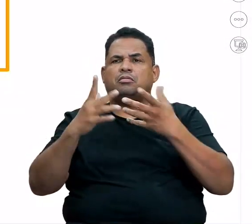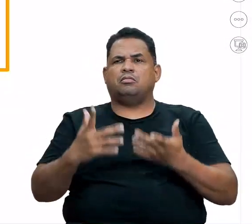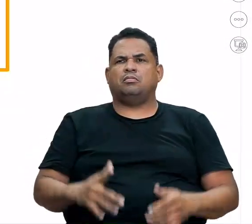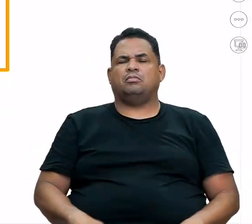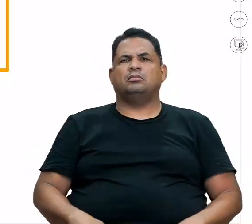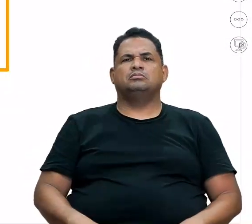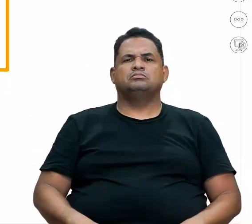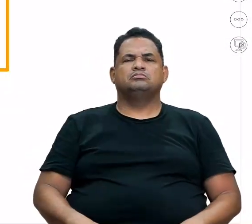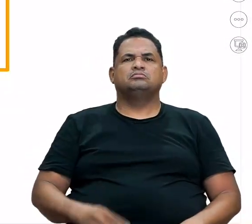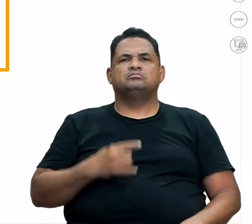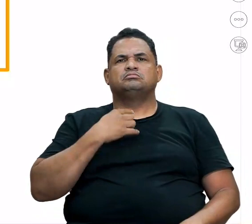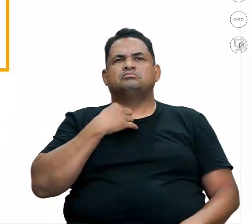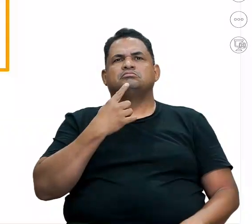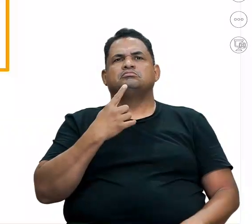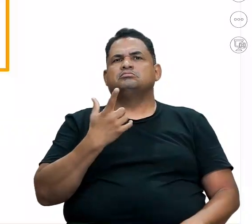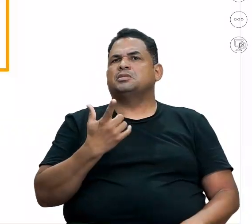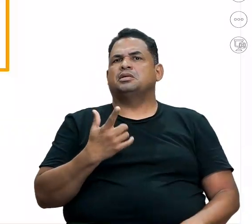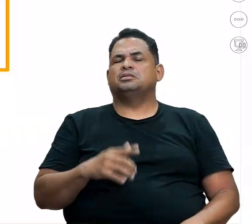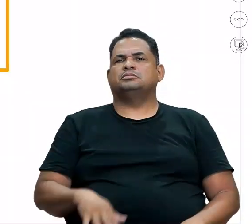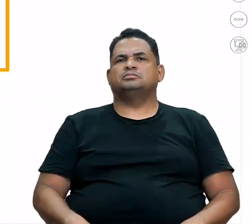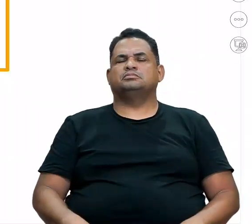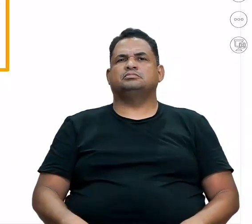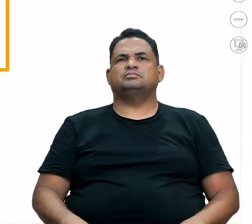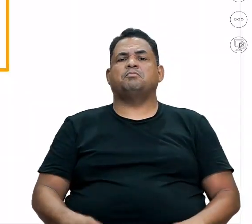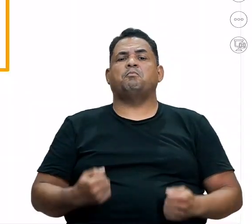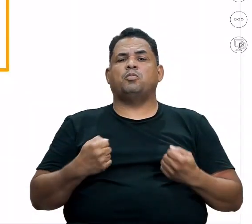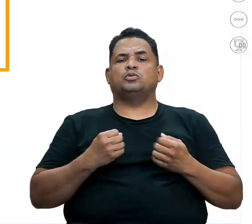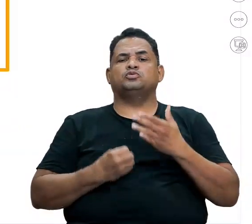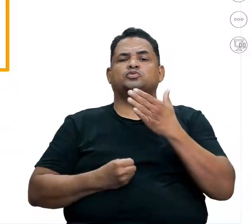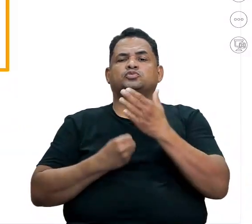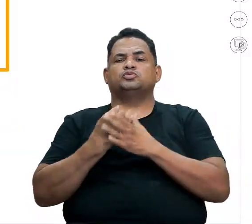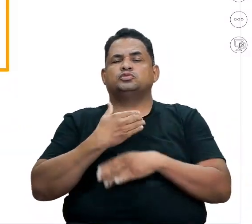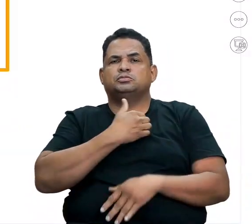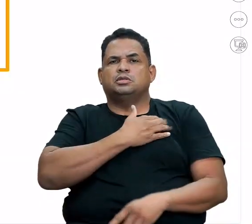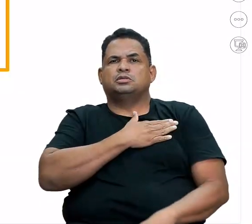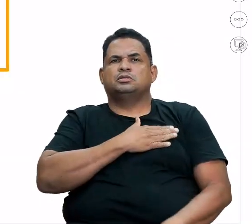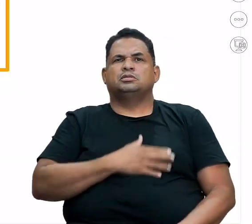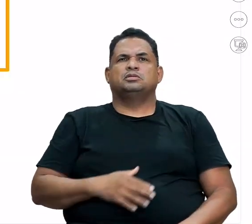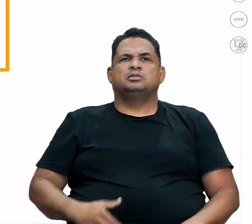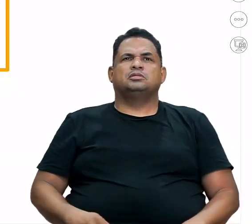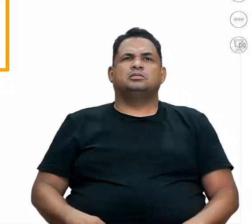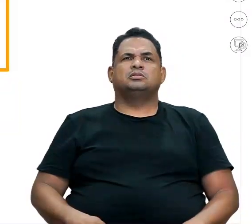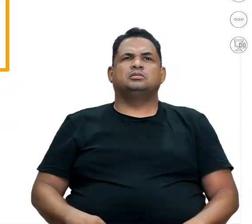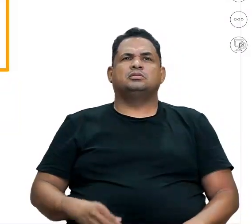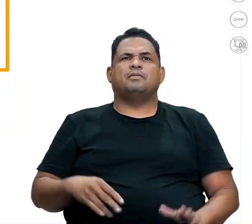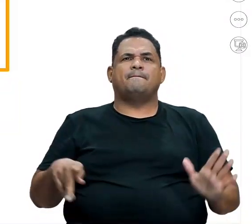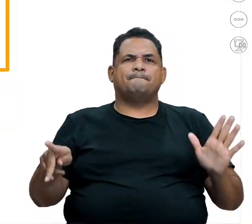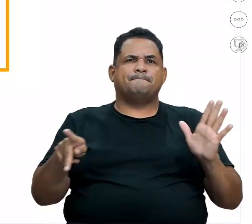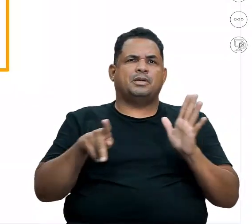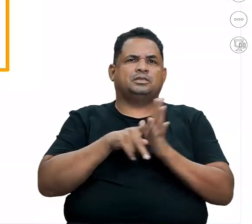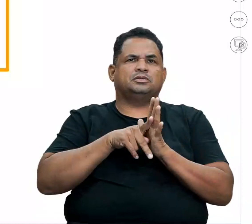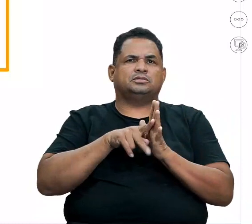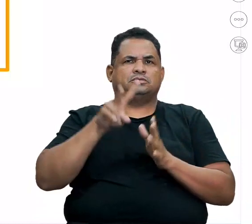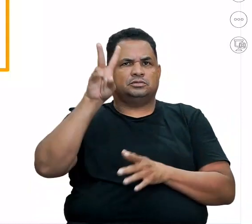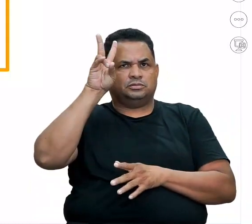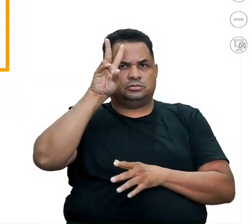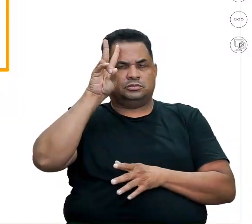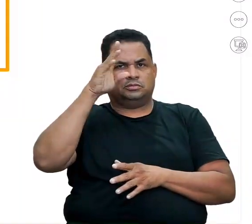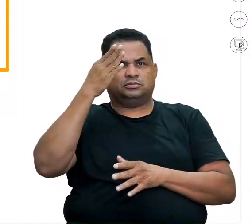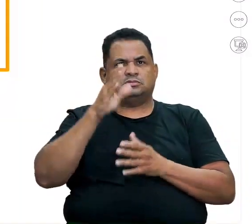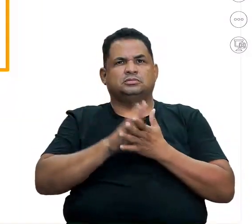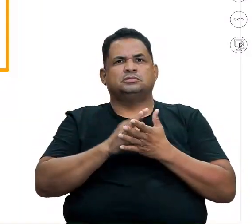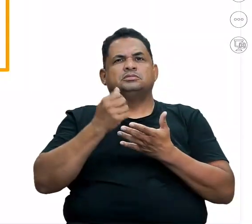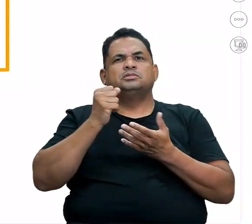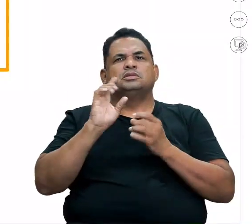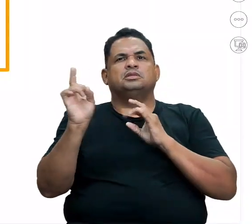para ações preconceituosas, né, gente? Então, o culturalismo ou o particularismo histórico defende que cada